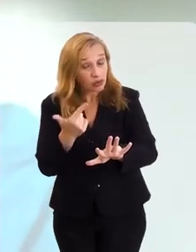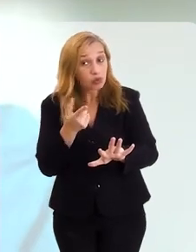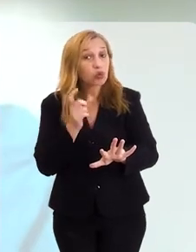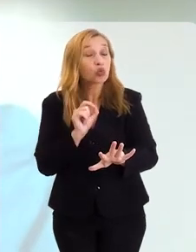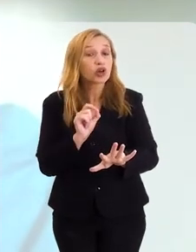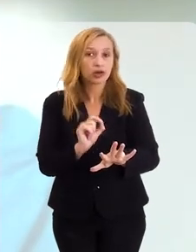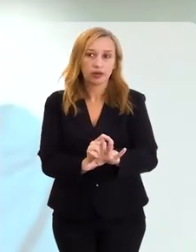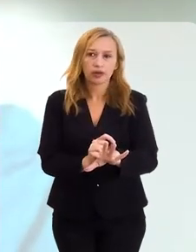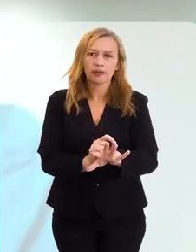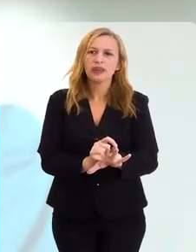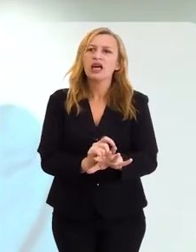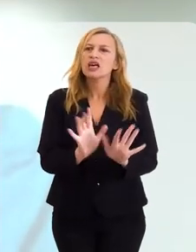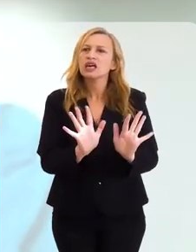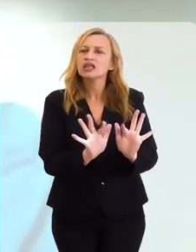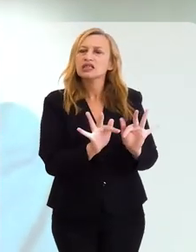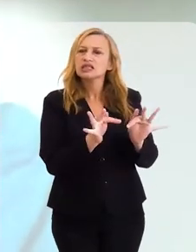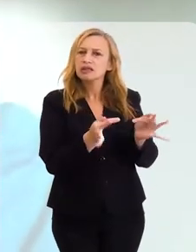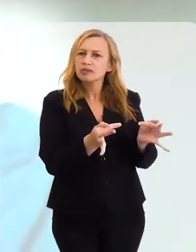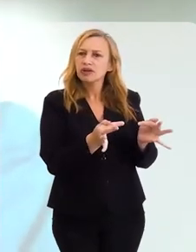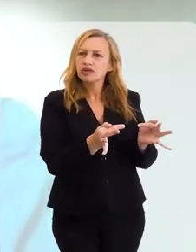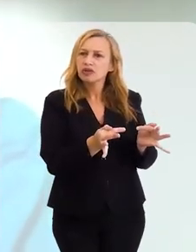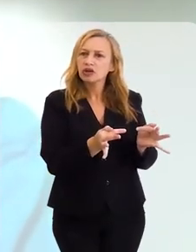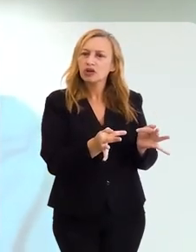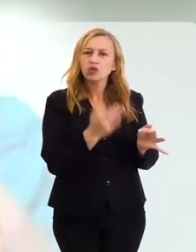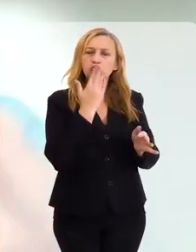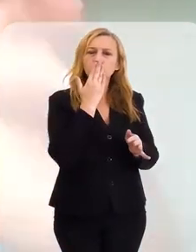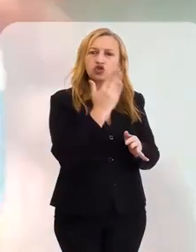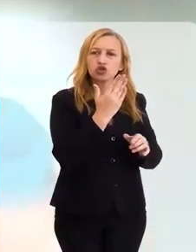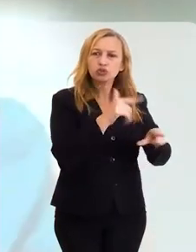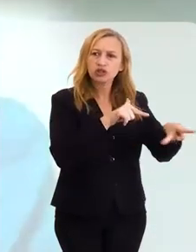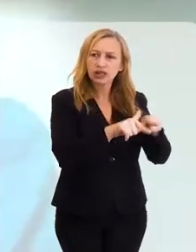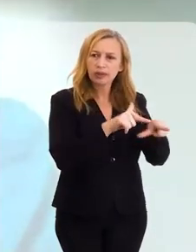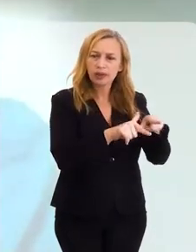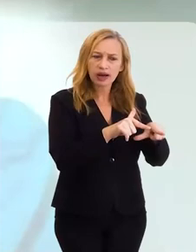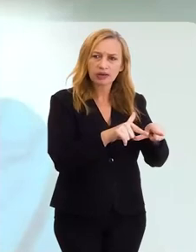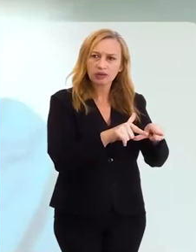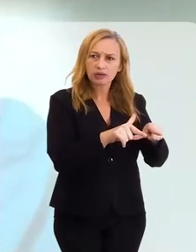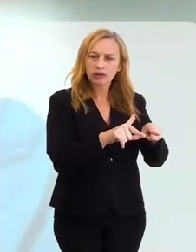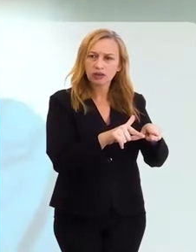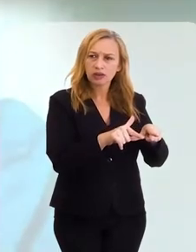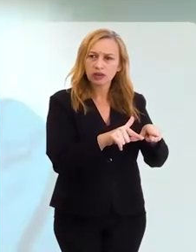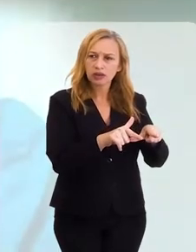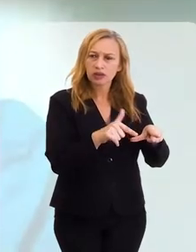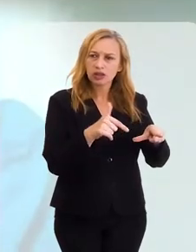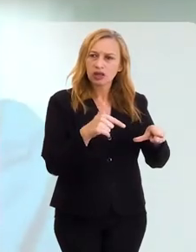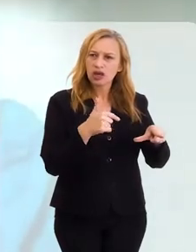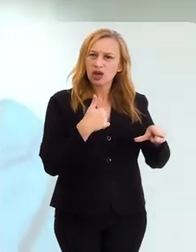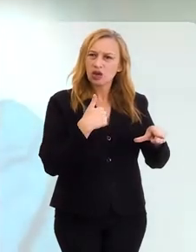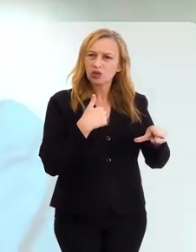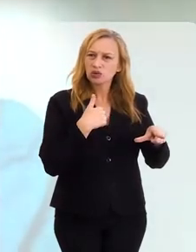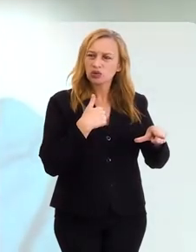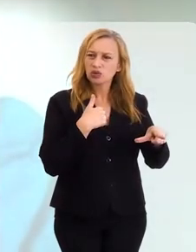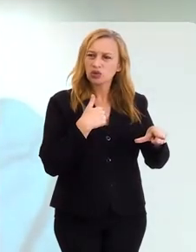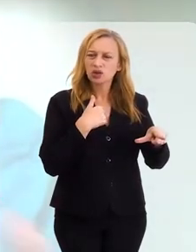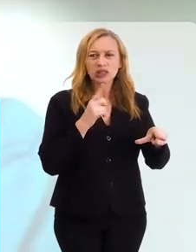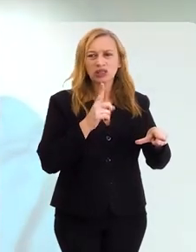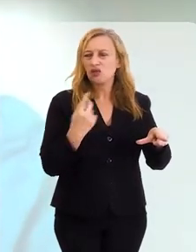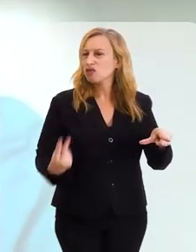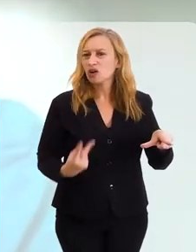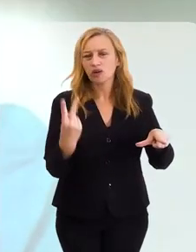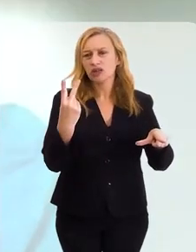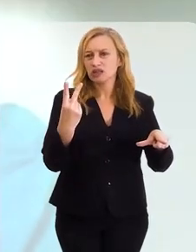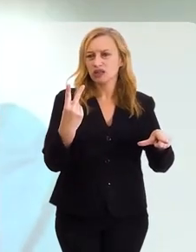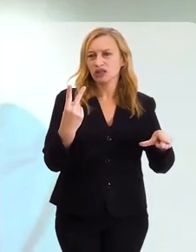perigo grande que nós já encontramos, que é o seguinte: eu simplifico, dou somente um tipo de tarefa para todos fazerem. E aí